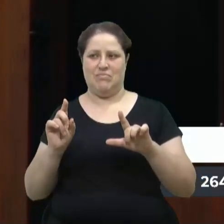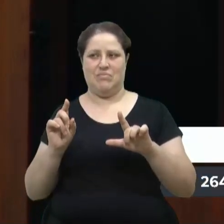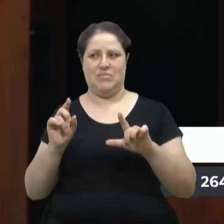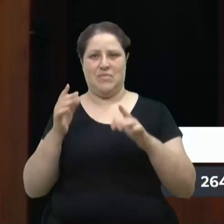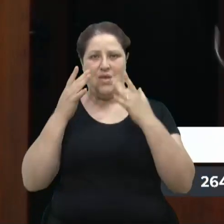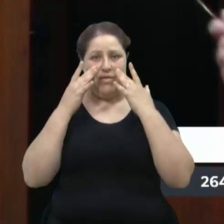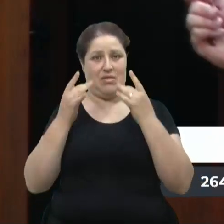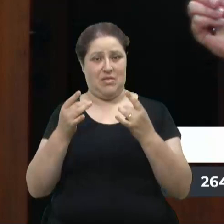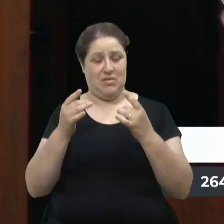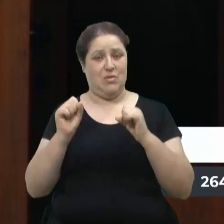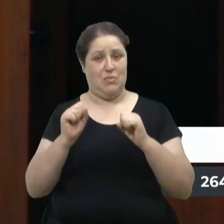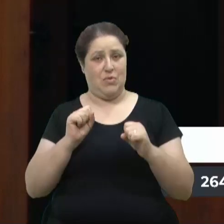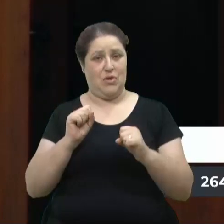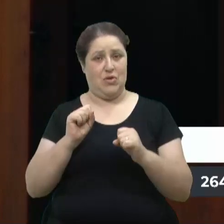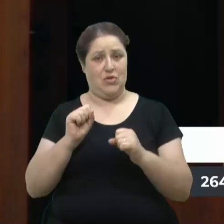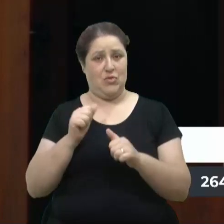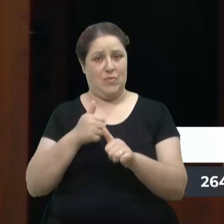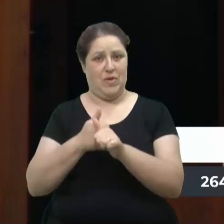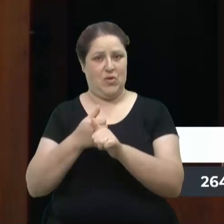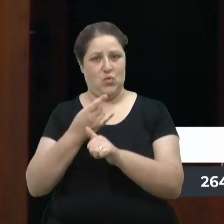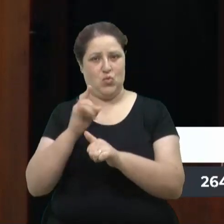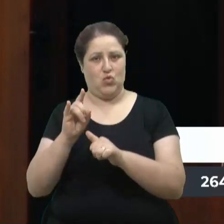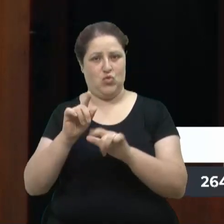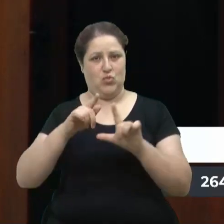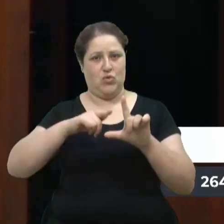aproximando. O último gráfico, por favor.